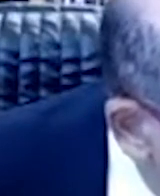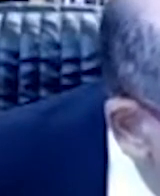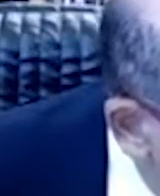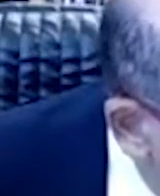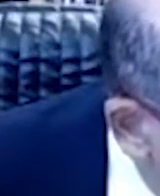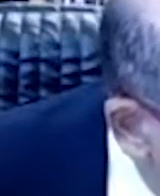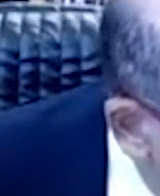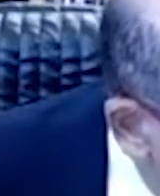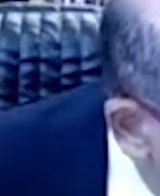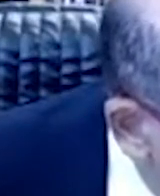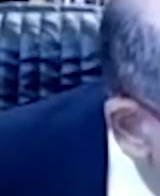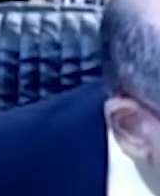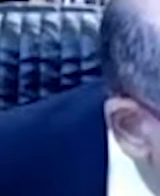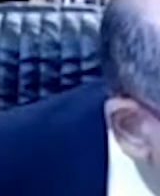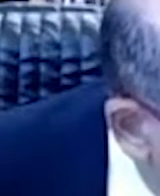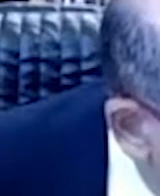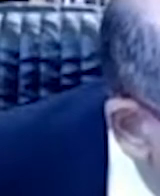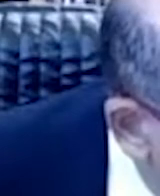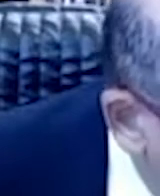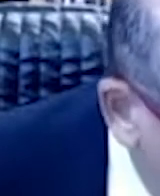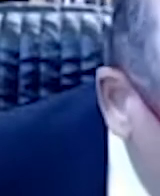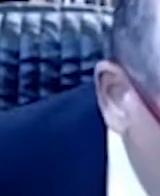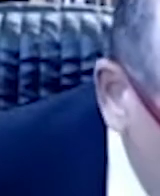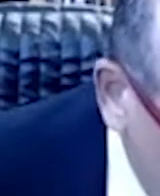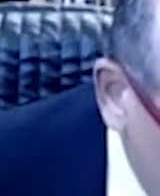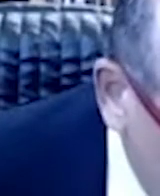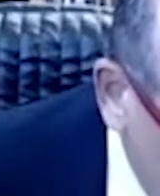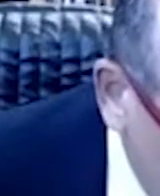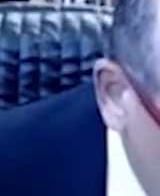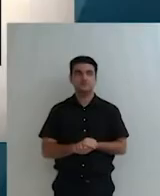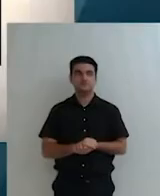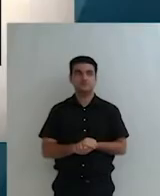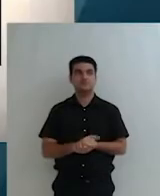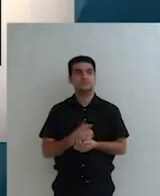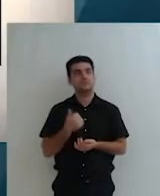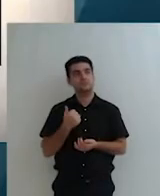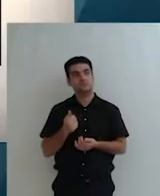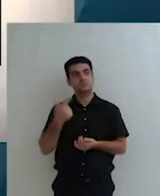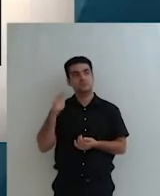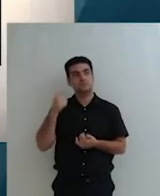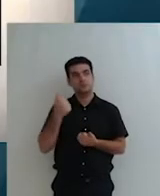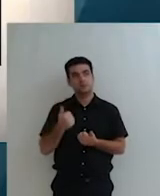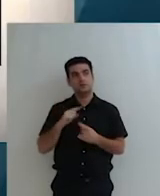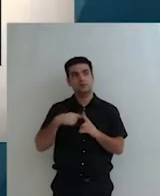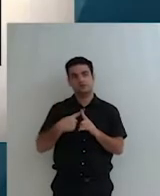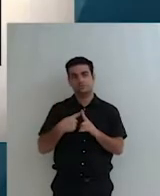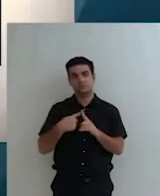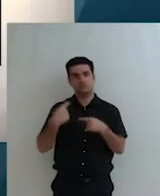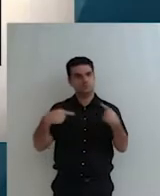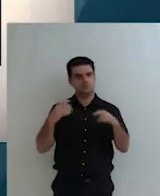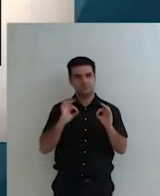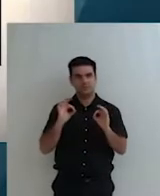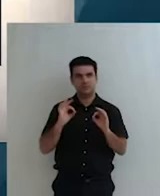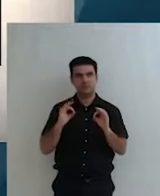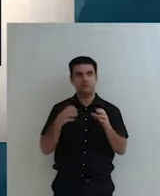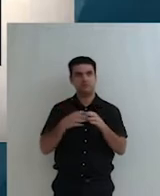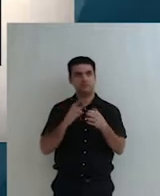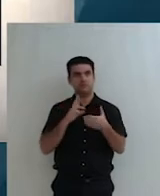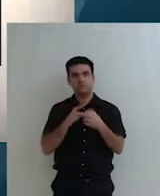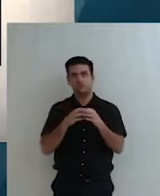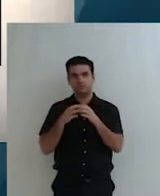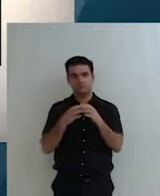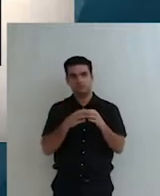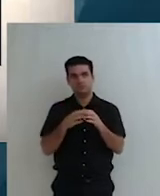ministra destacou ainda o fato dele ter cumprido todas as demais condições do regime aberto permanecendo o sujeito a sanções relativas a